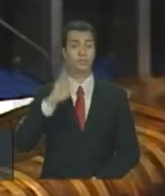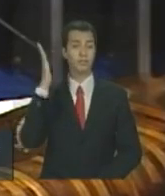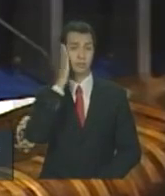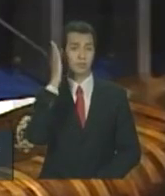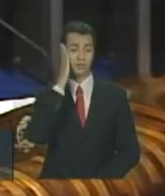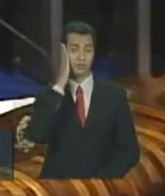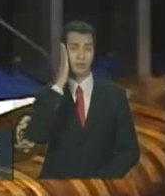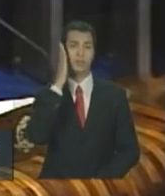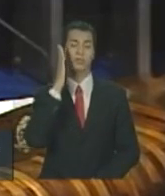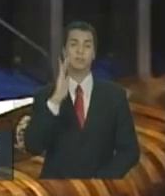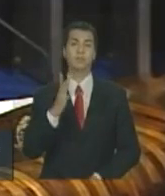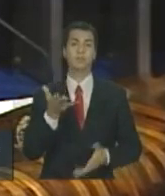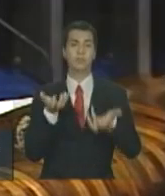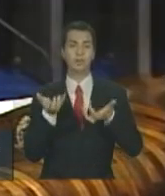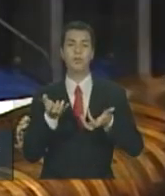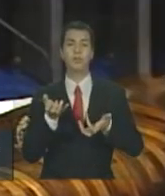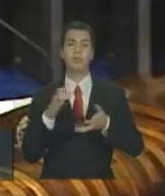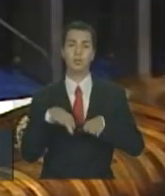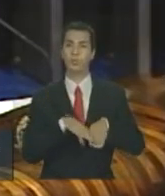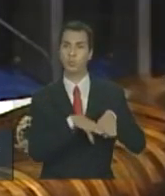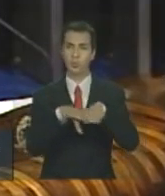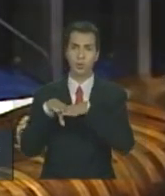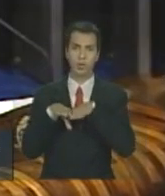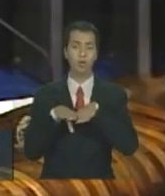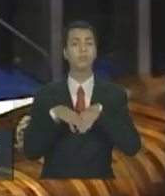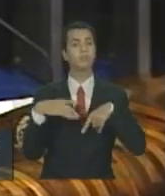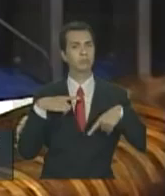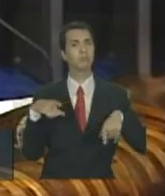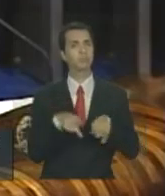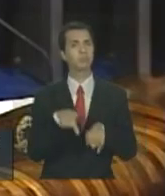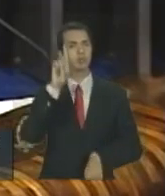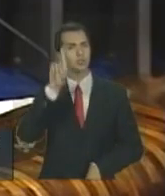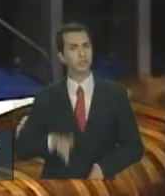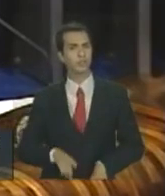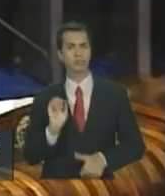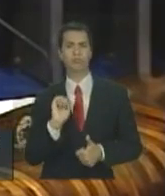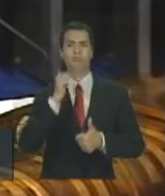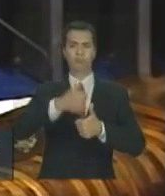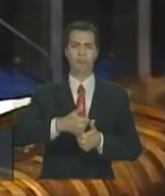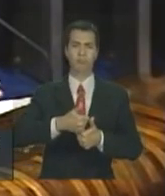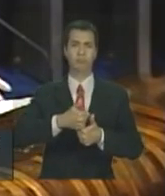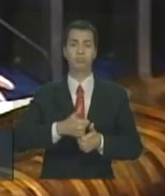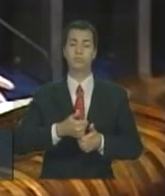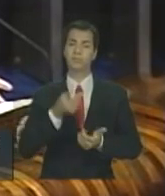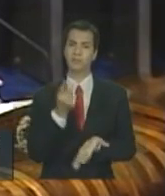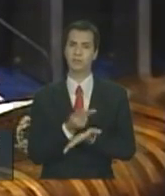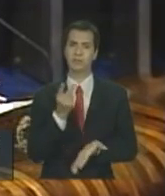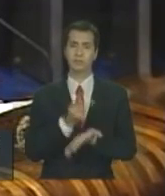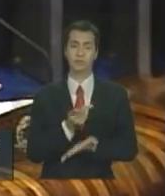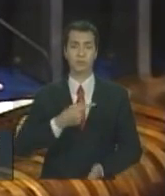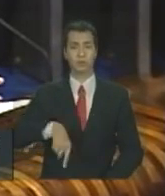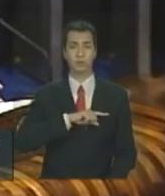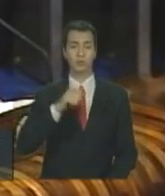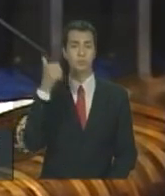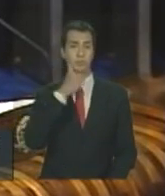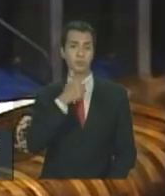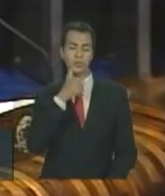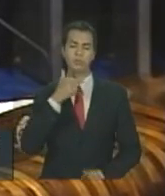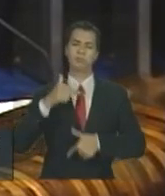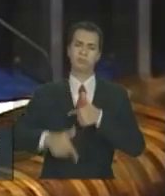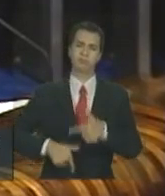do direito de exercer papéis relevantes na sociedade sempre custou a nós mulheres enormes